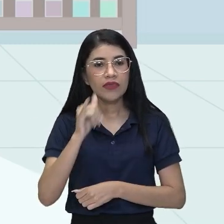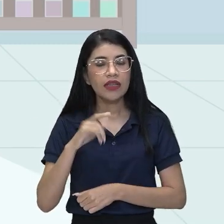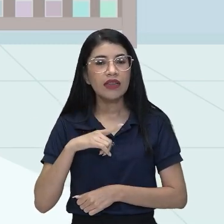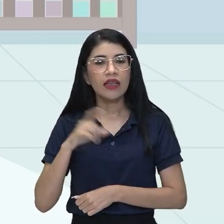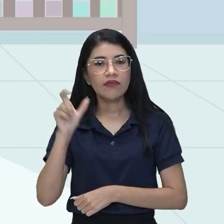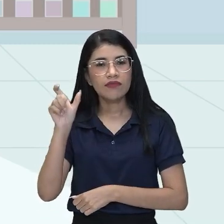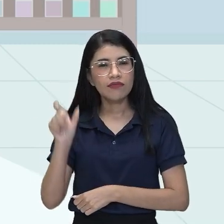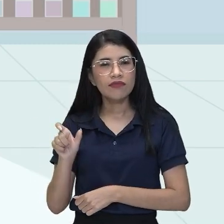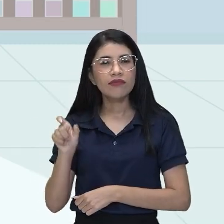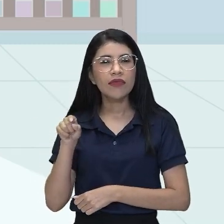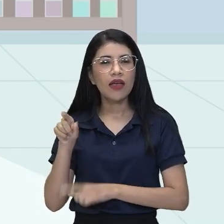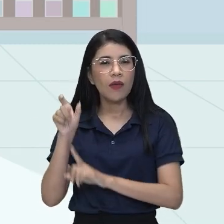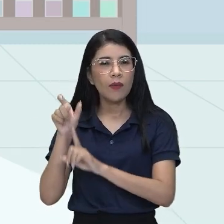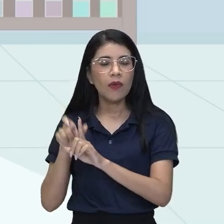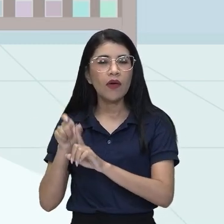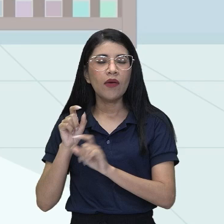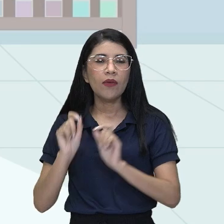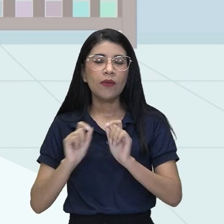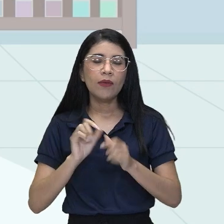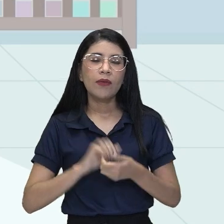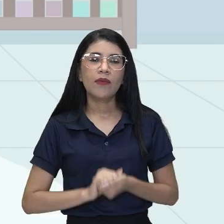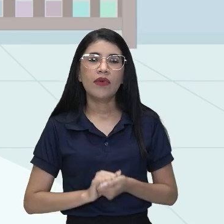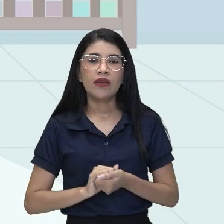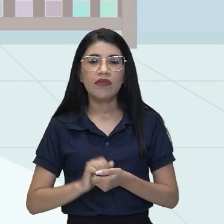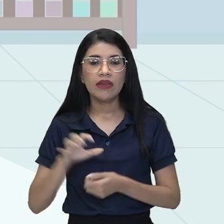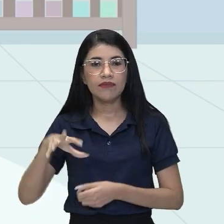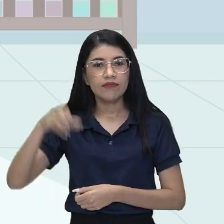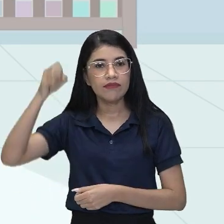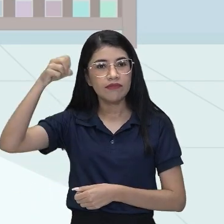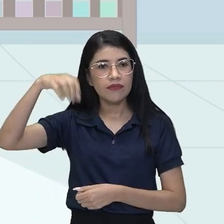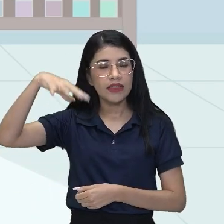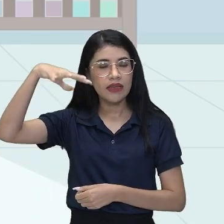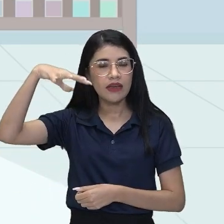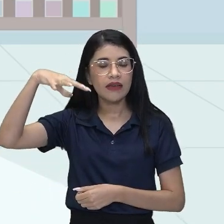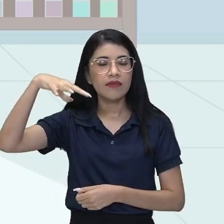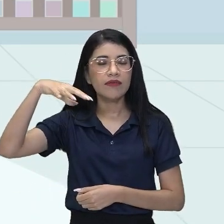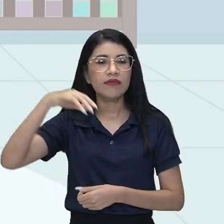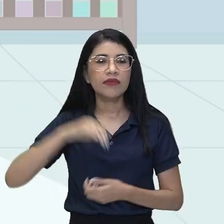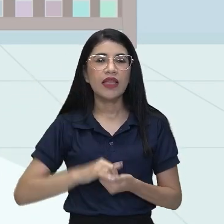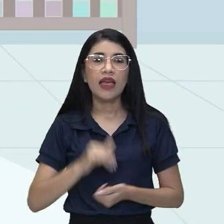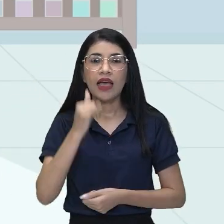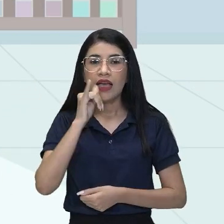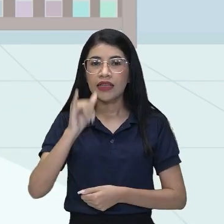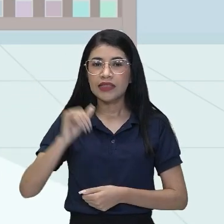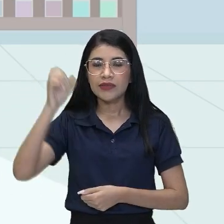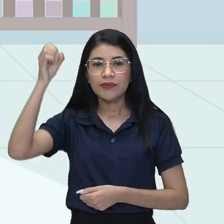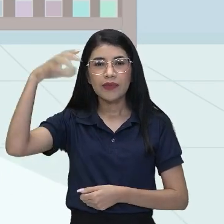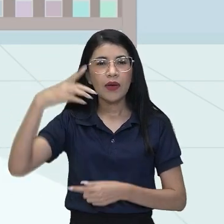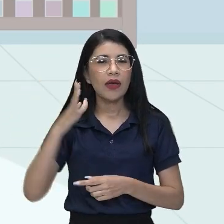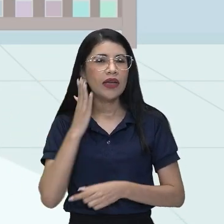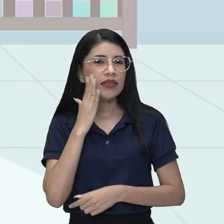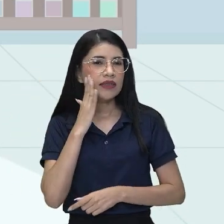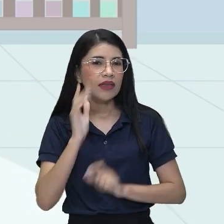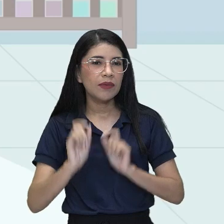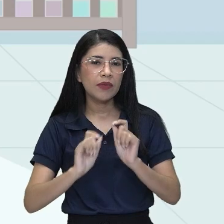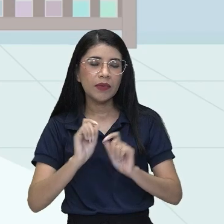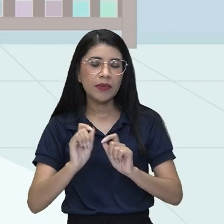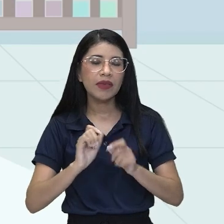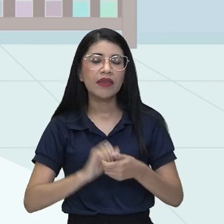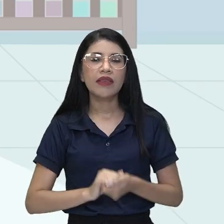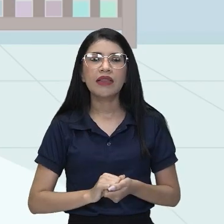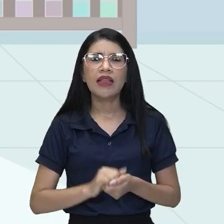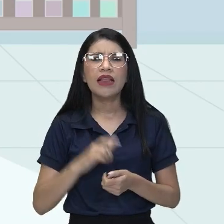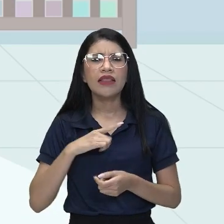colega e vai fazer o que? Ele ligou. Ligou o quê? A energia, porque nós sabemos que existem